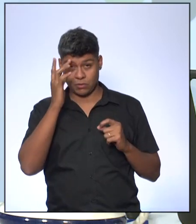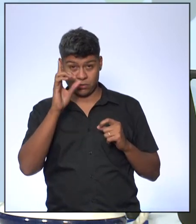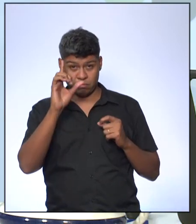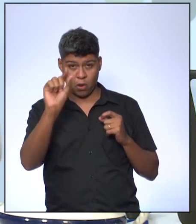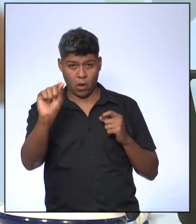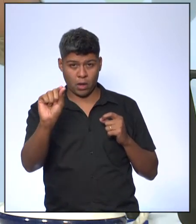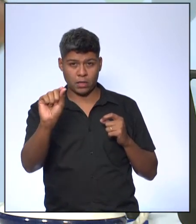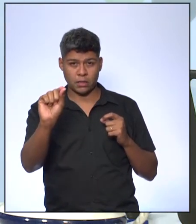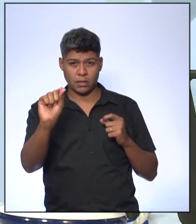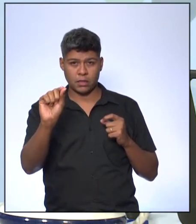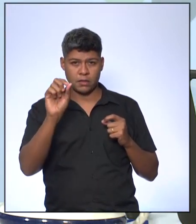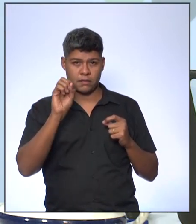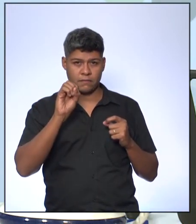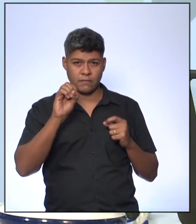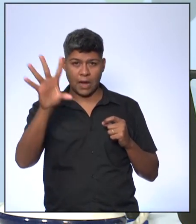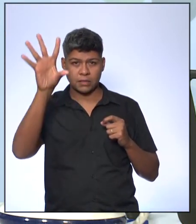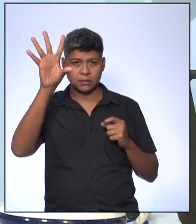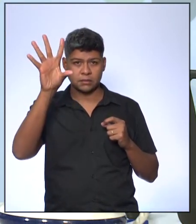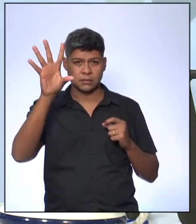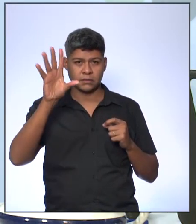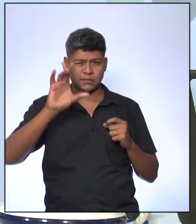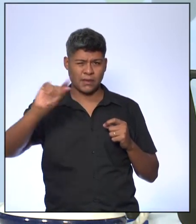embora. Watts.